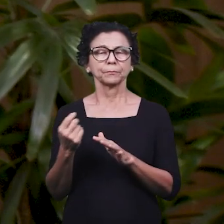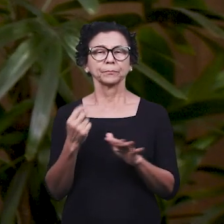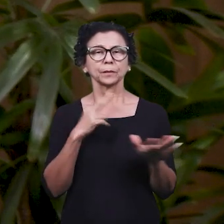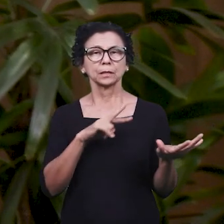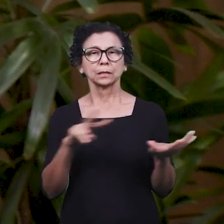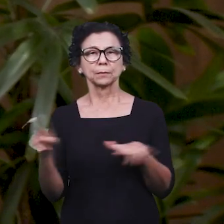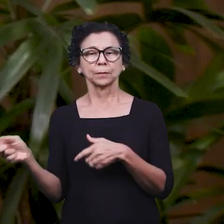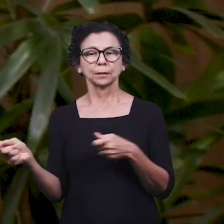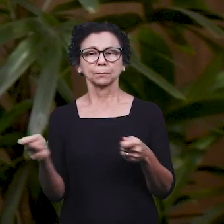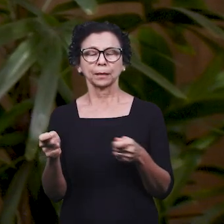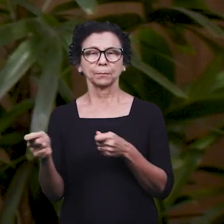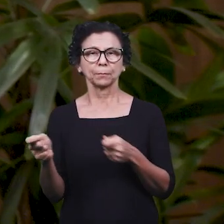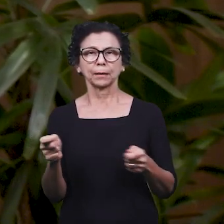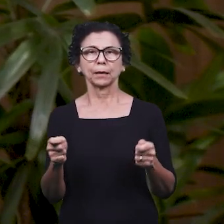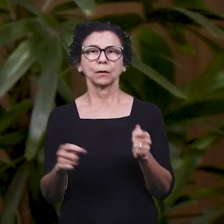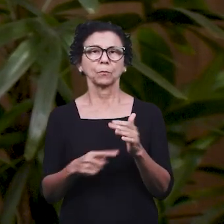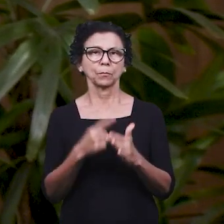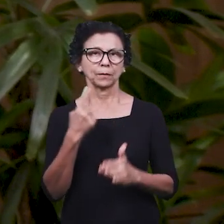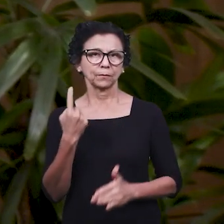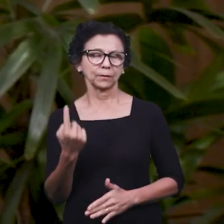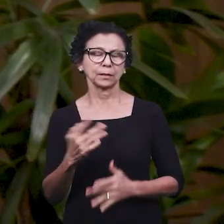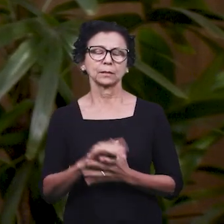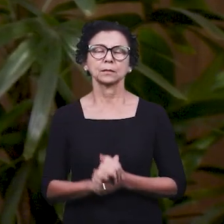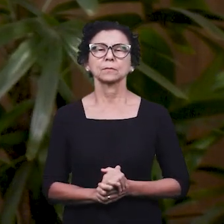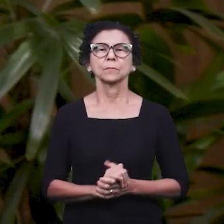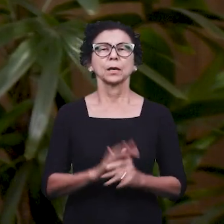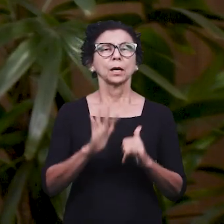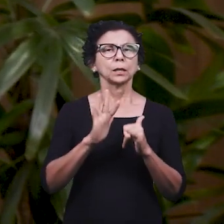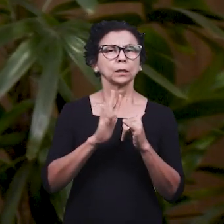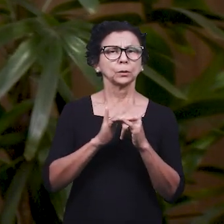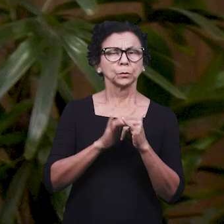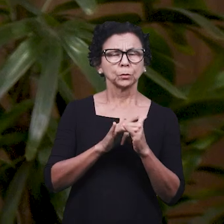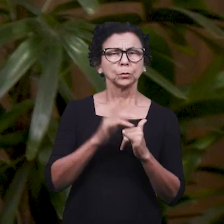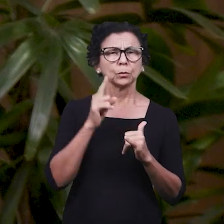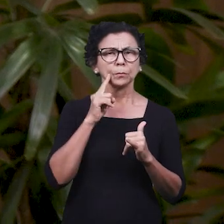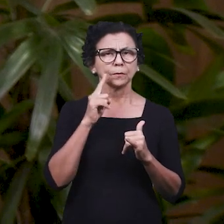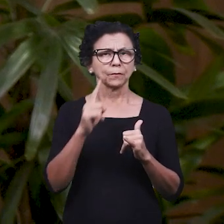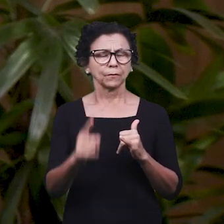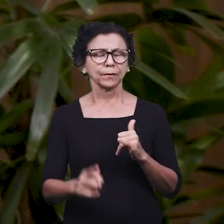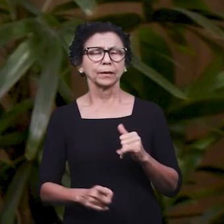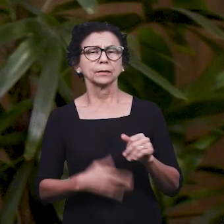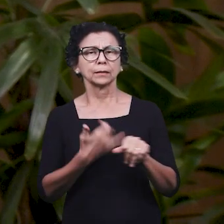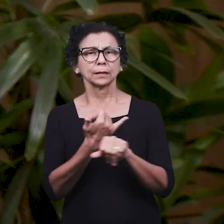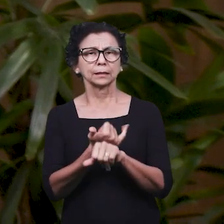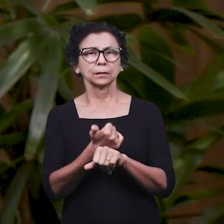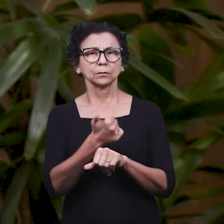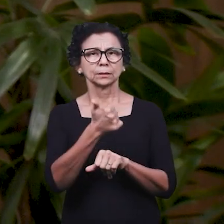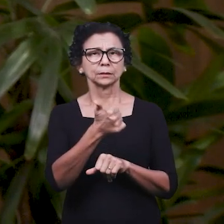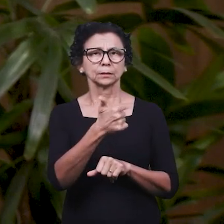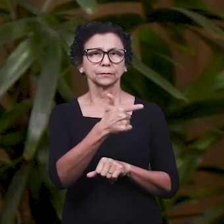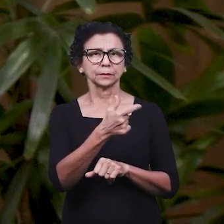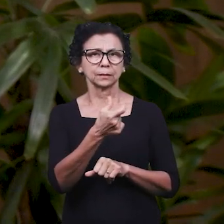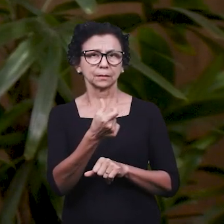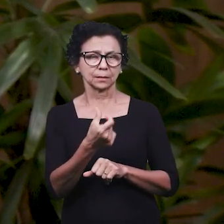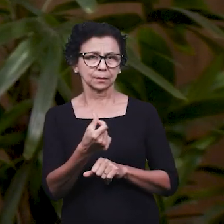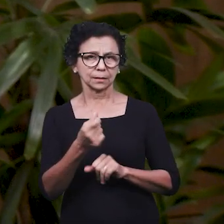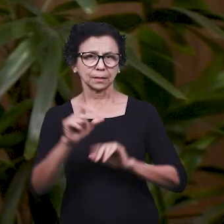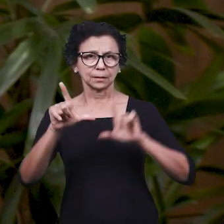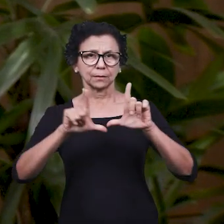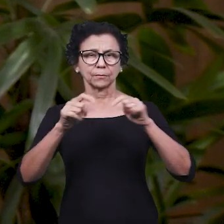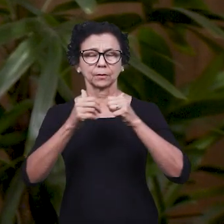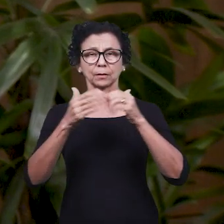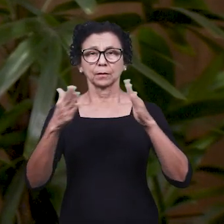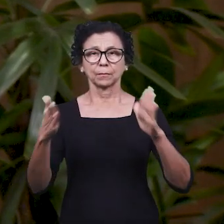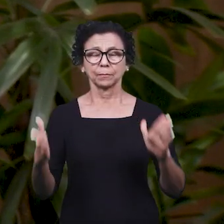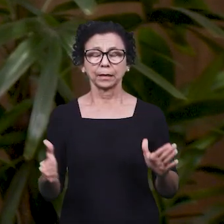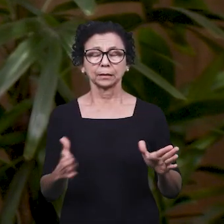pode assistir além do canal da Igreja no YouTube, também pode assistir pelo canal 126 da TV RO da Embratel